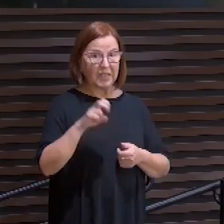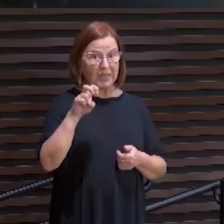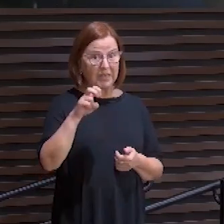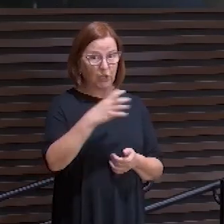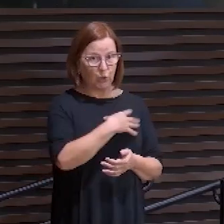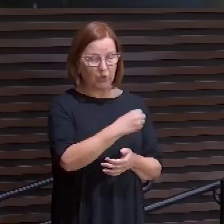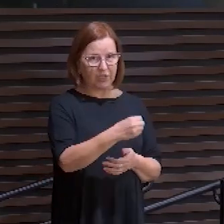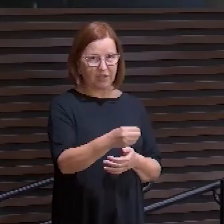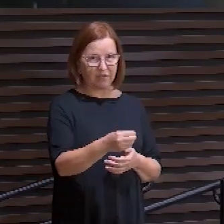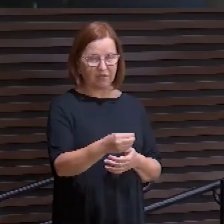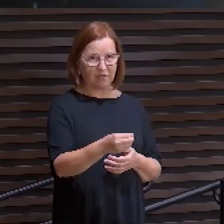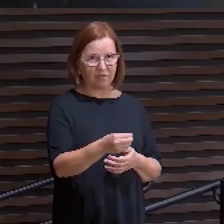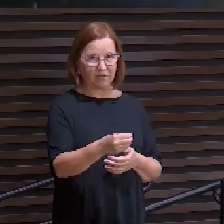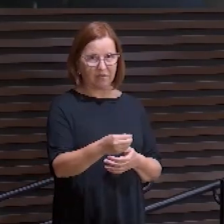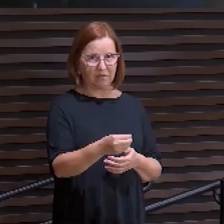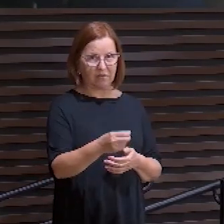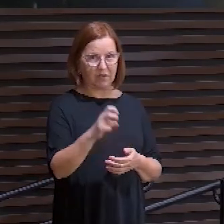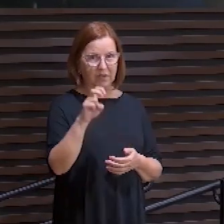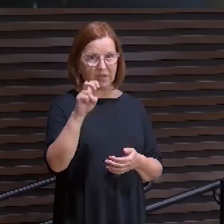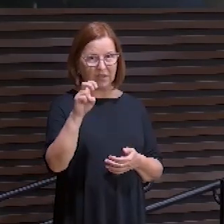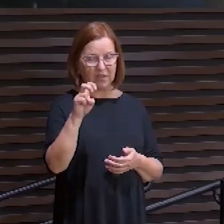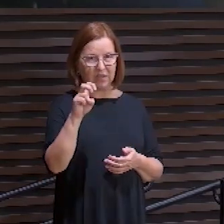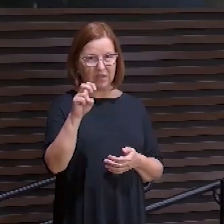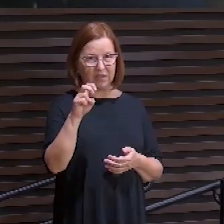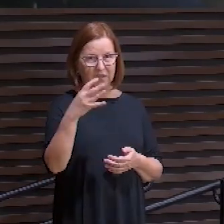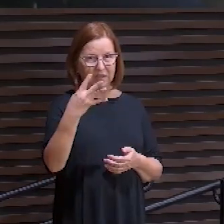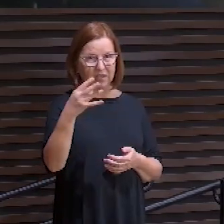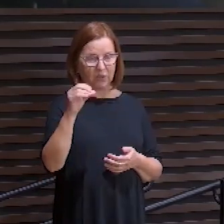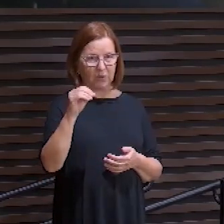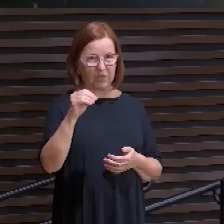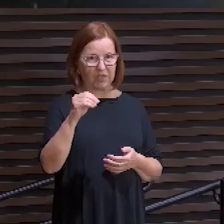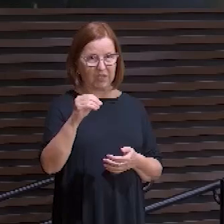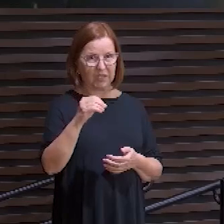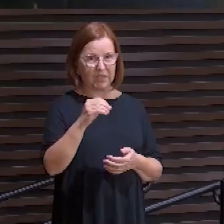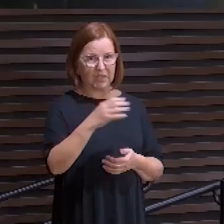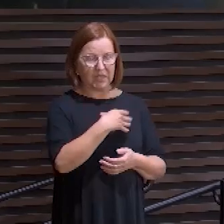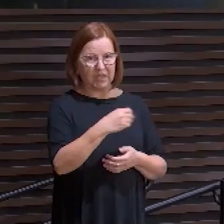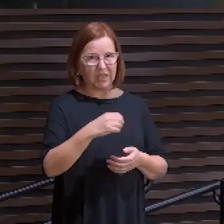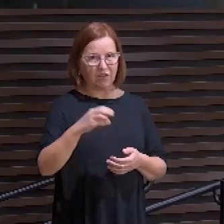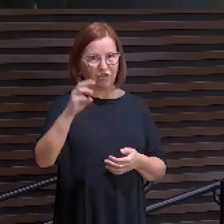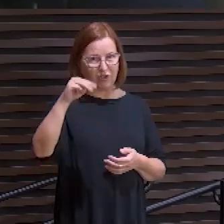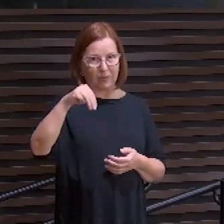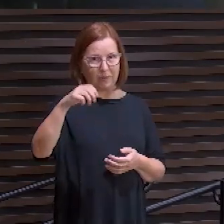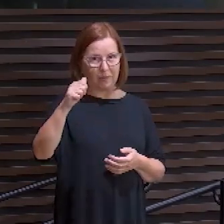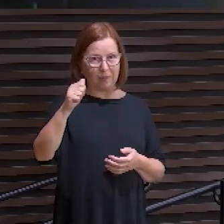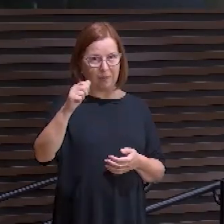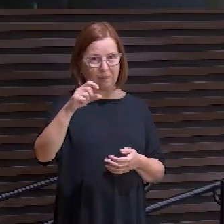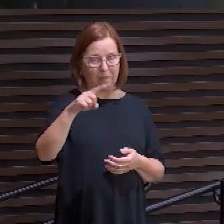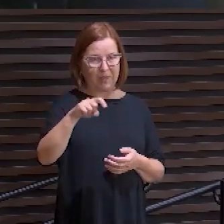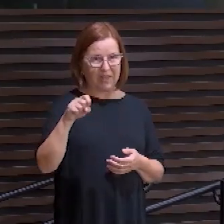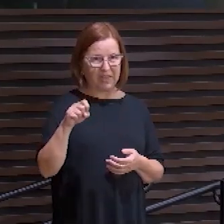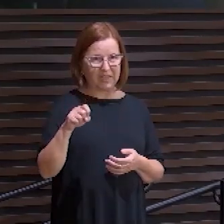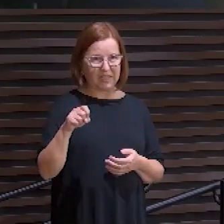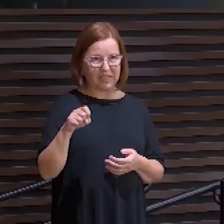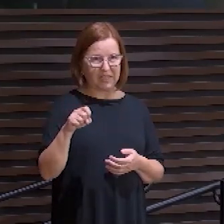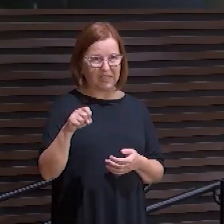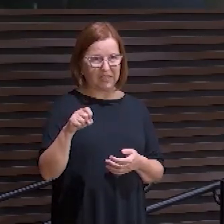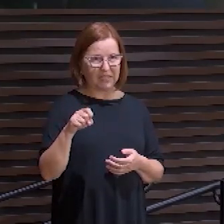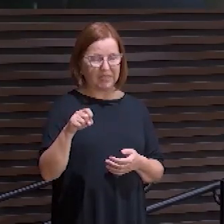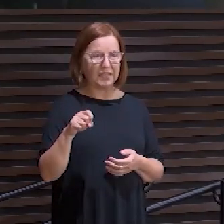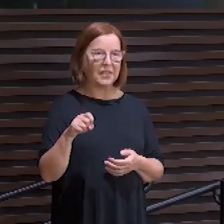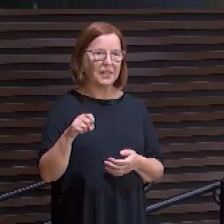gerações, os 540 descendentes de Max custaram ao Estado, naquela